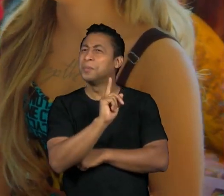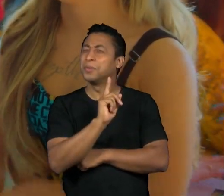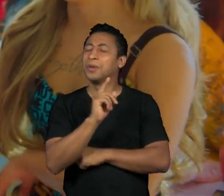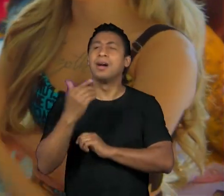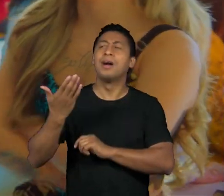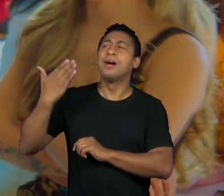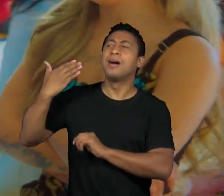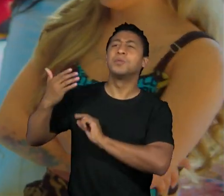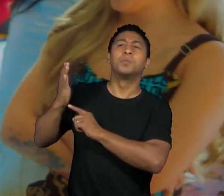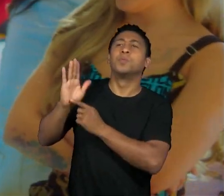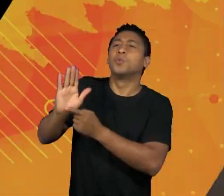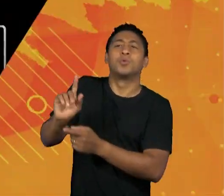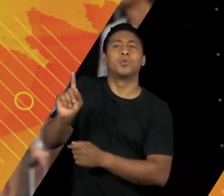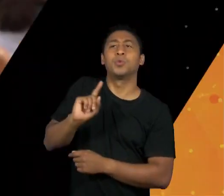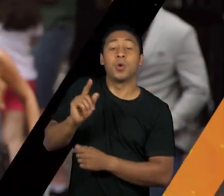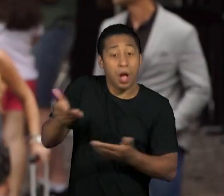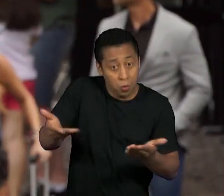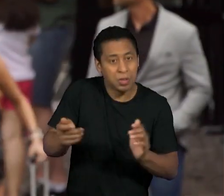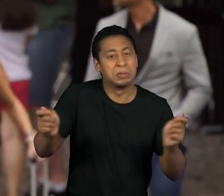outras obras audiovisuais assim.